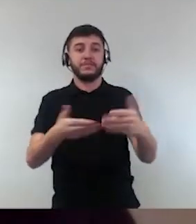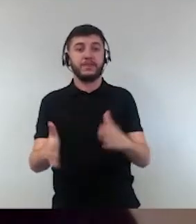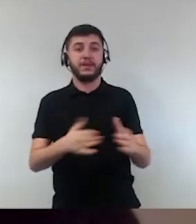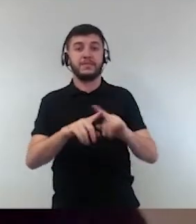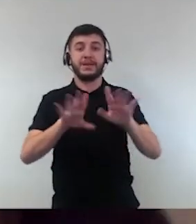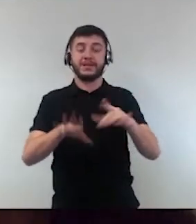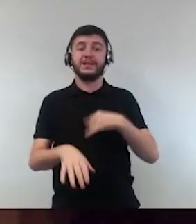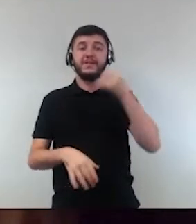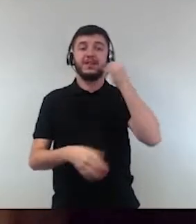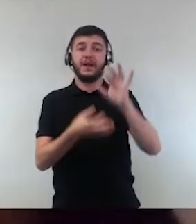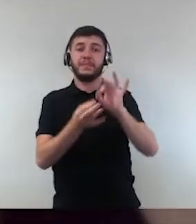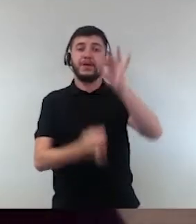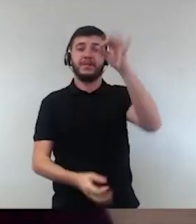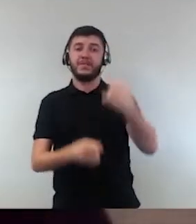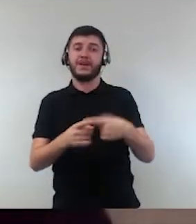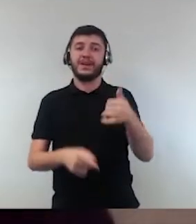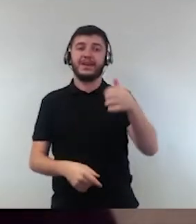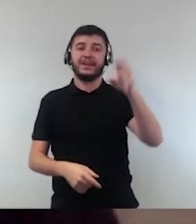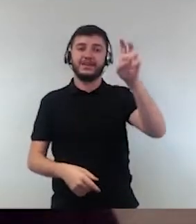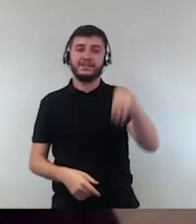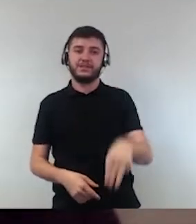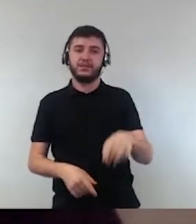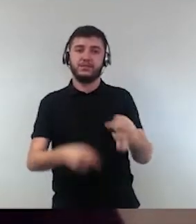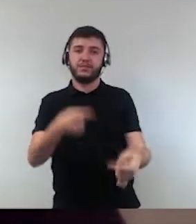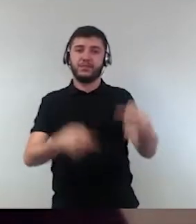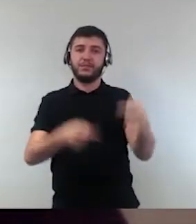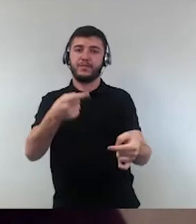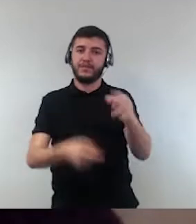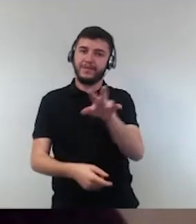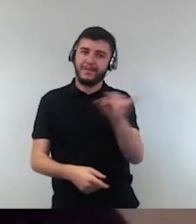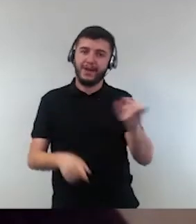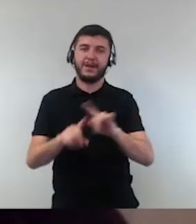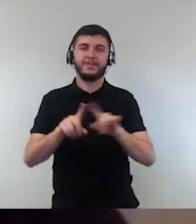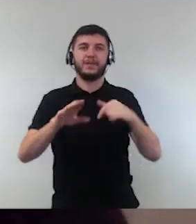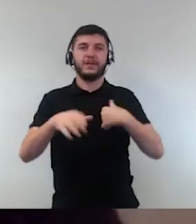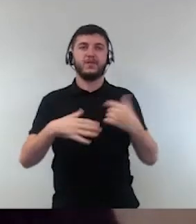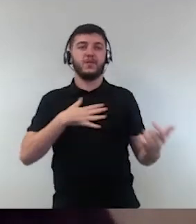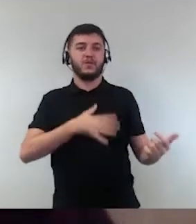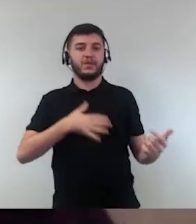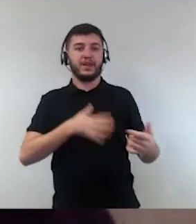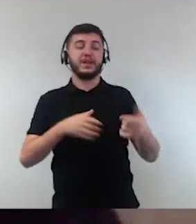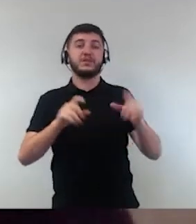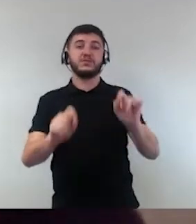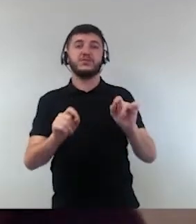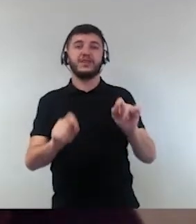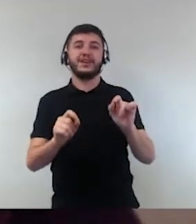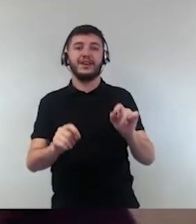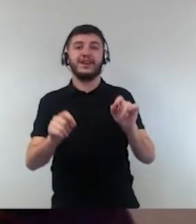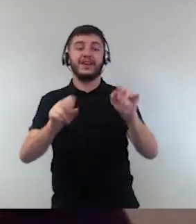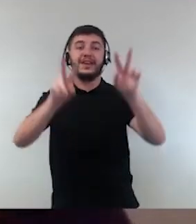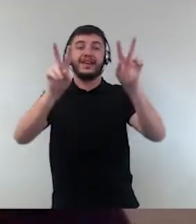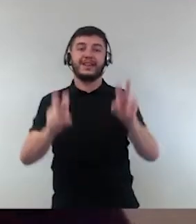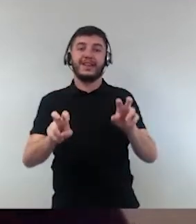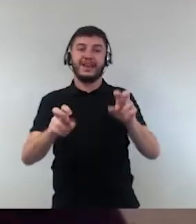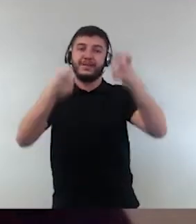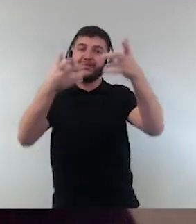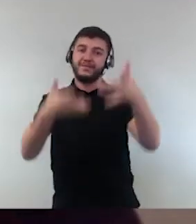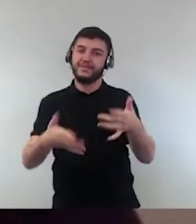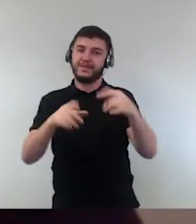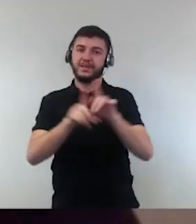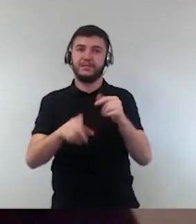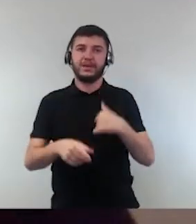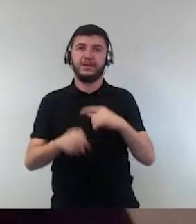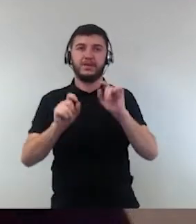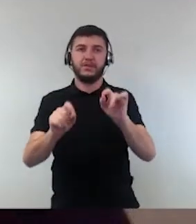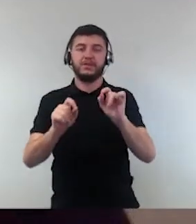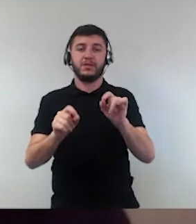mais delongas, já que só temos 15 minutos aqui para debater, eu gostaria de introduzir o tema, né? Já que foi me dada